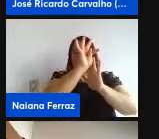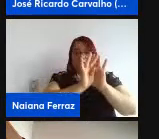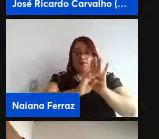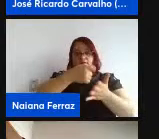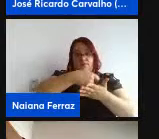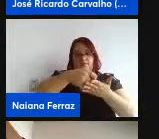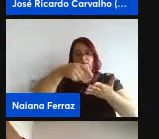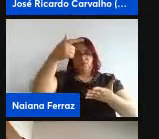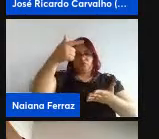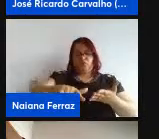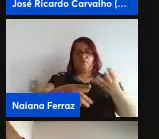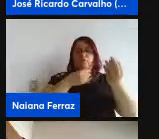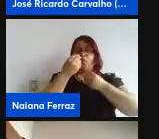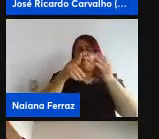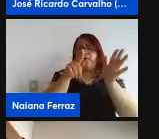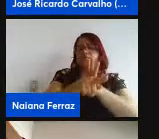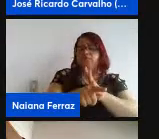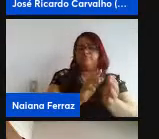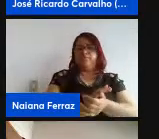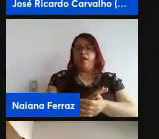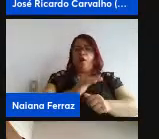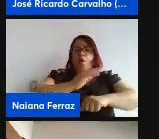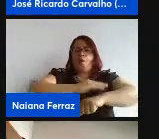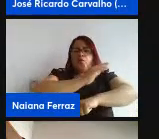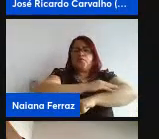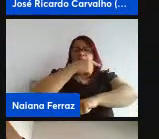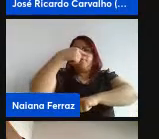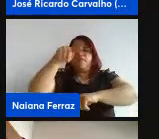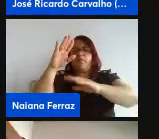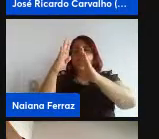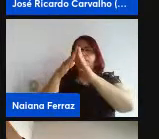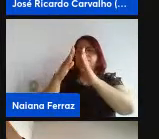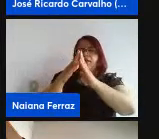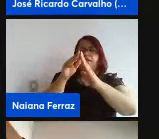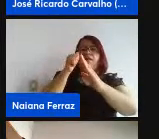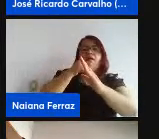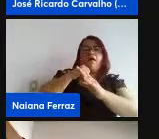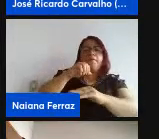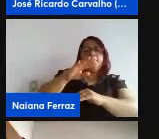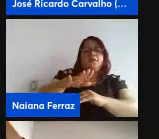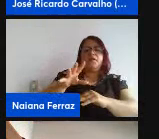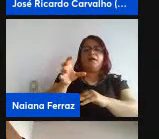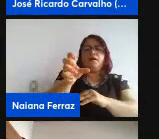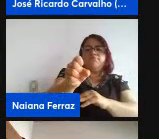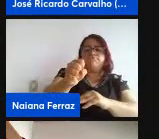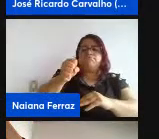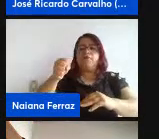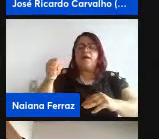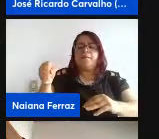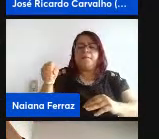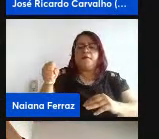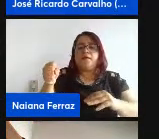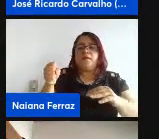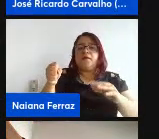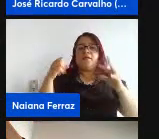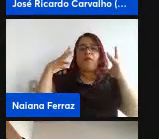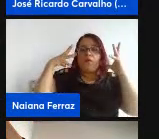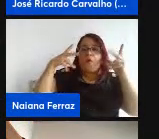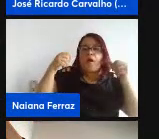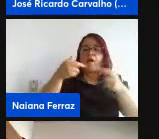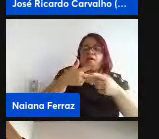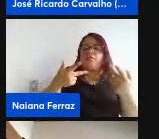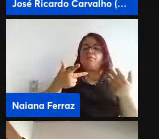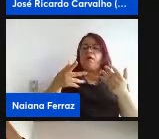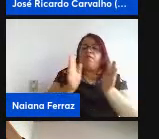seguinte forma. Sapo foi para o castelo, bateu na porta, a menina foi atender. O animal veio para cobrar a promessa